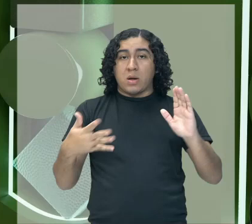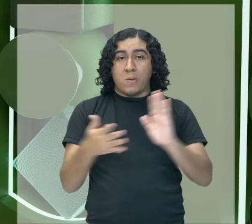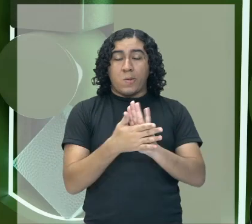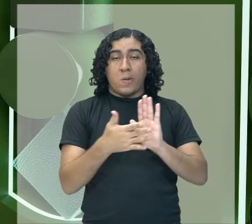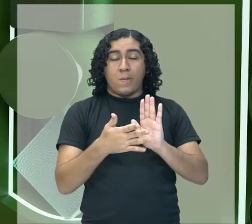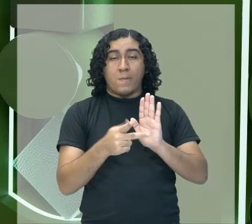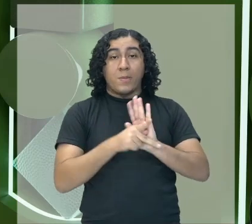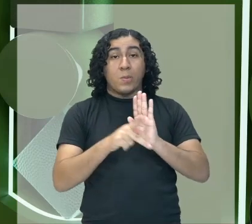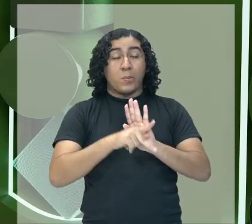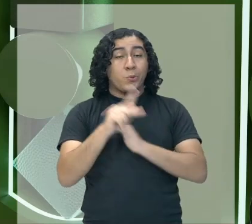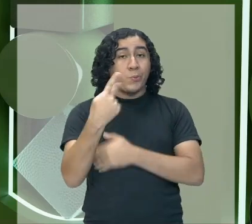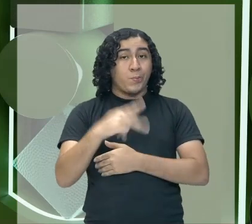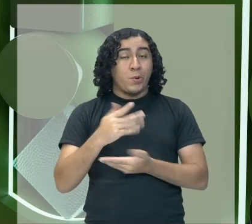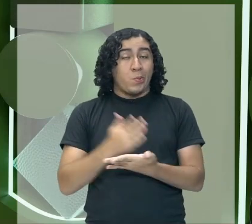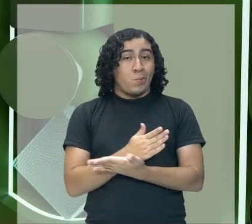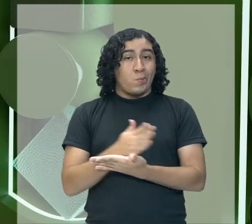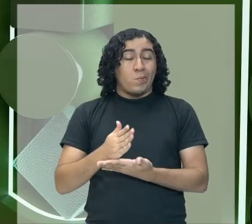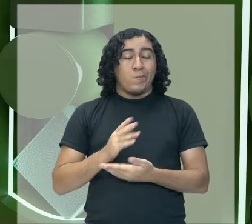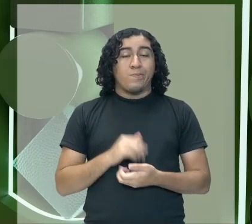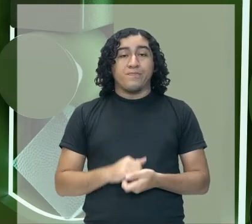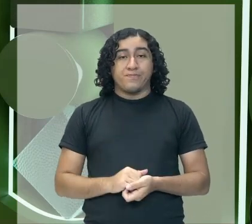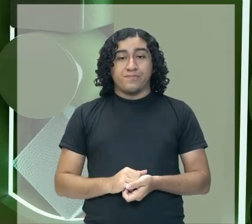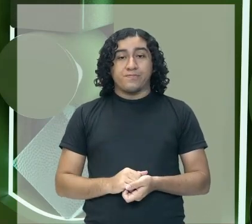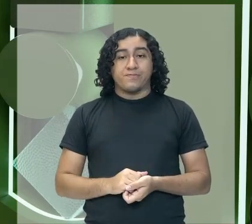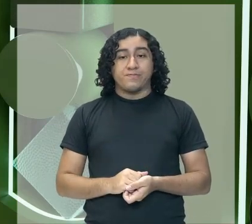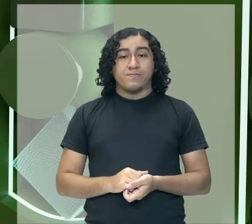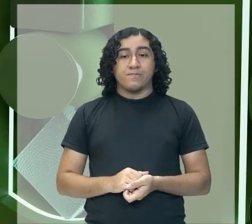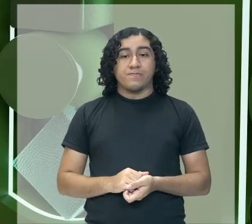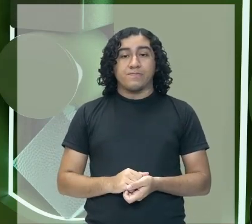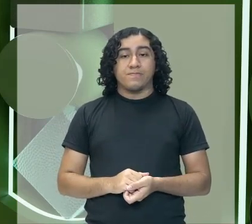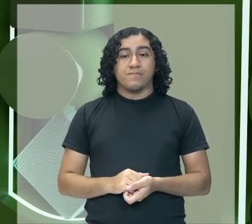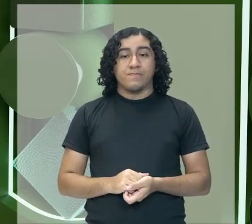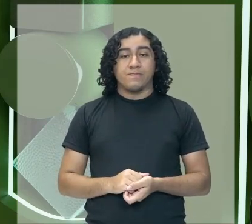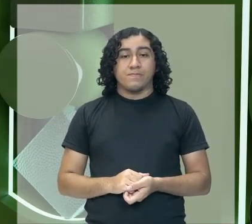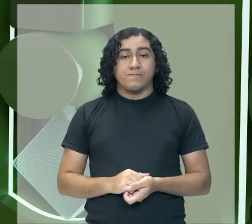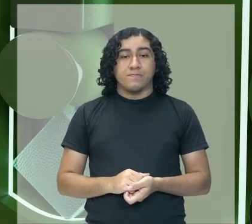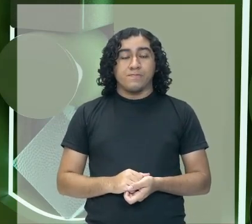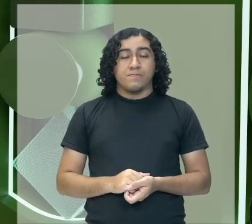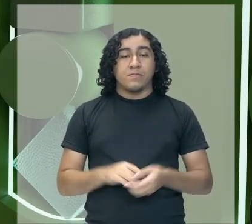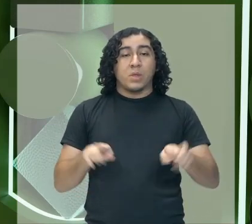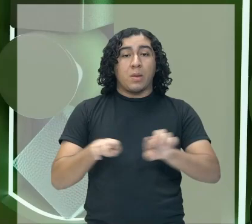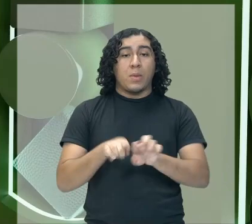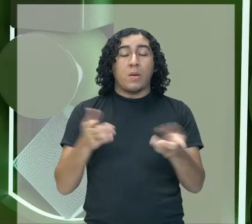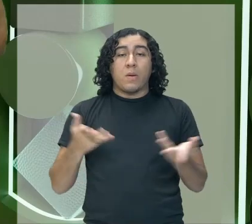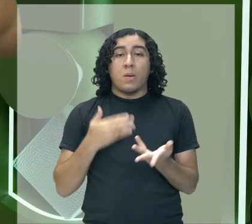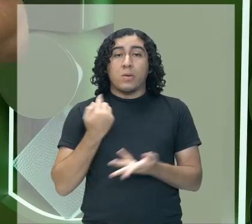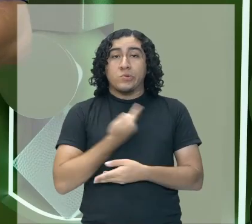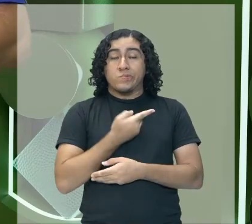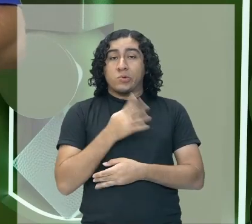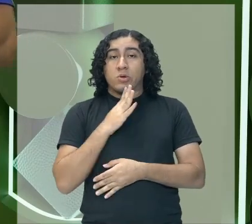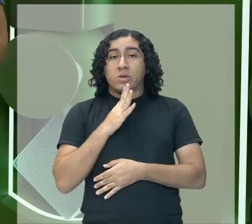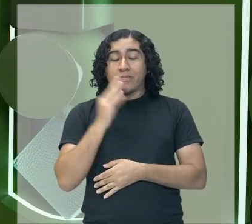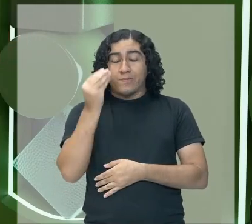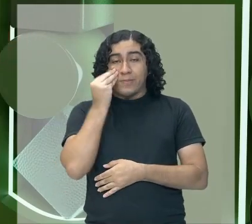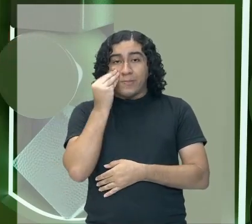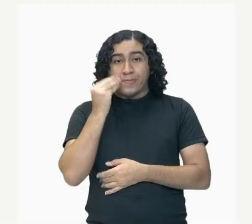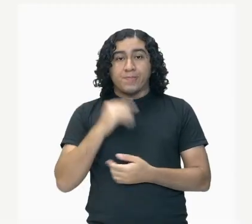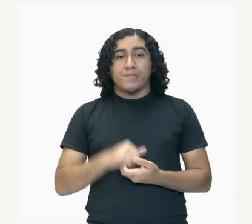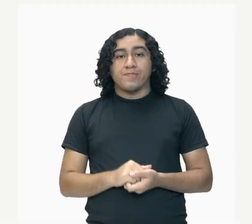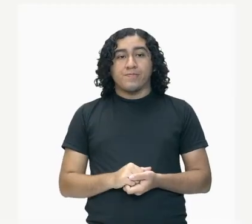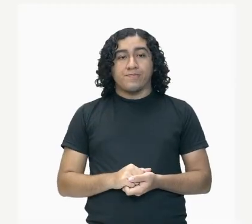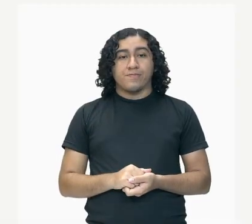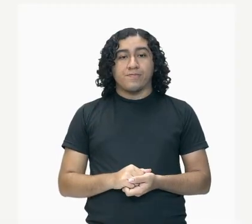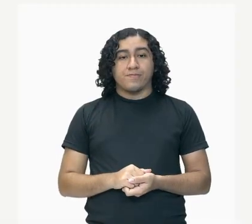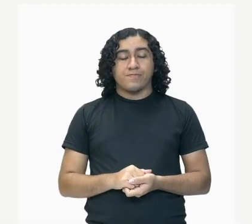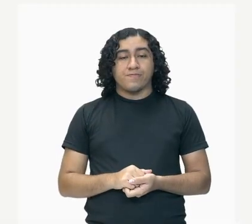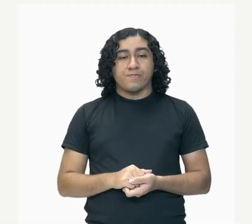particulares para esse tipo de onda e a gente vai conhecer agora quais são essas características Observe aqui nós